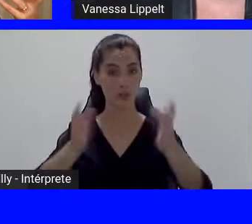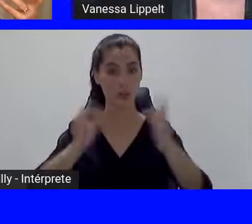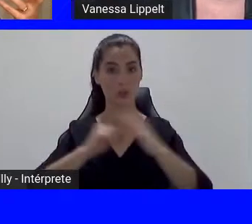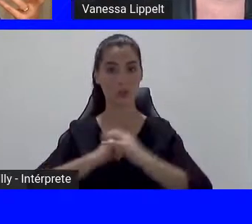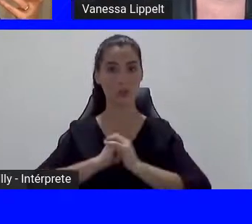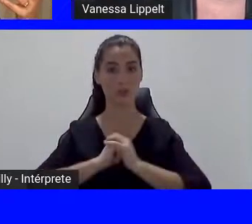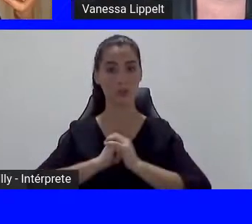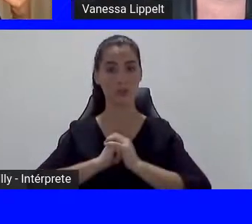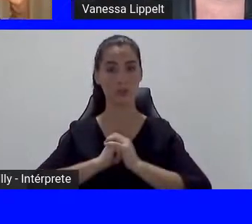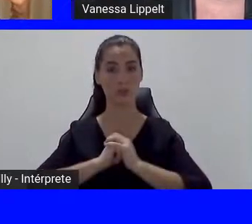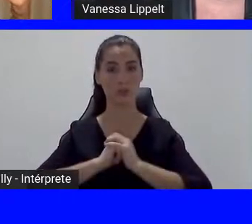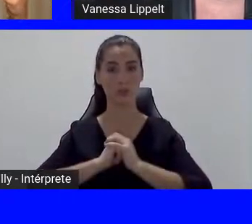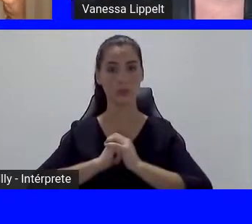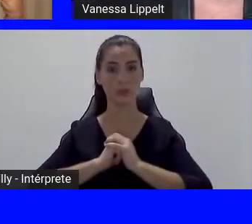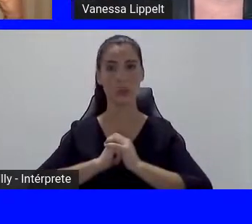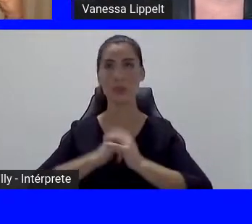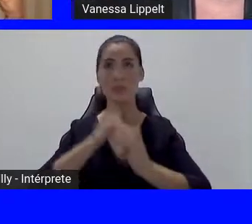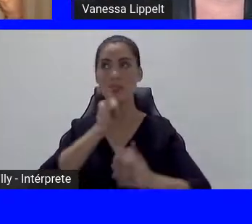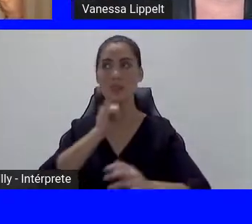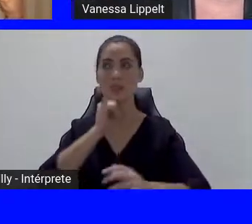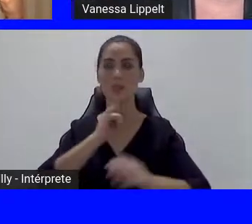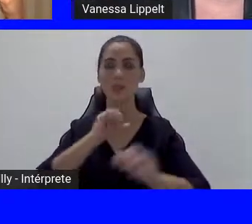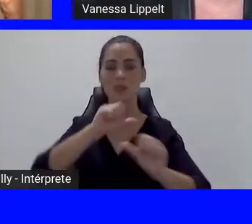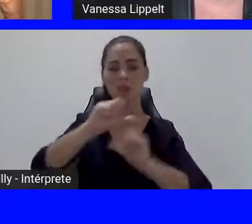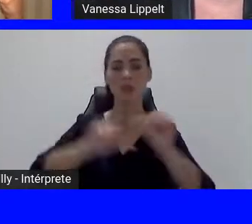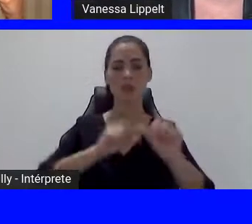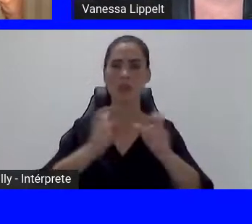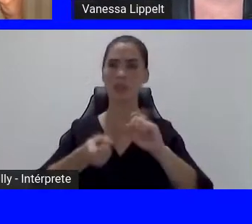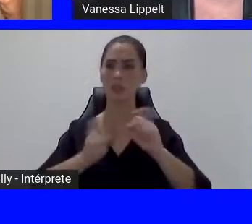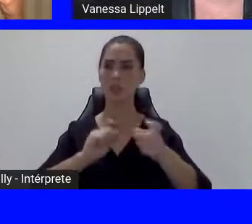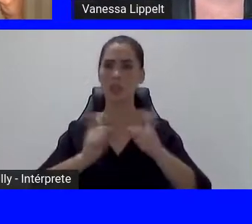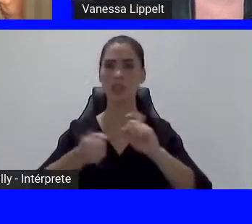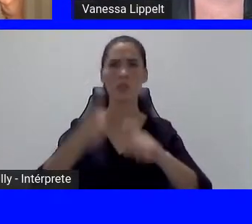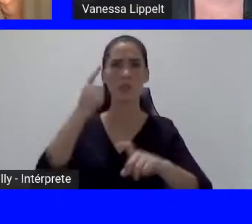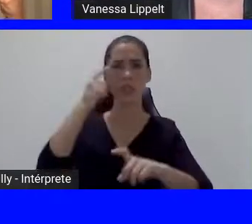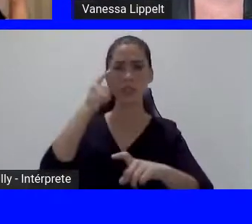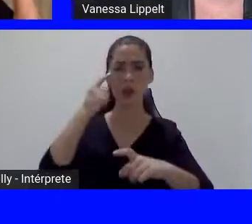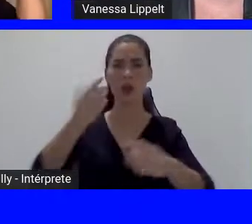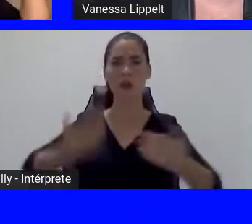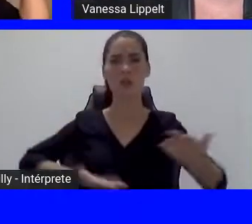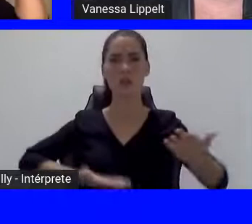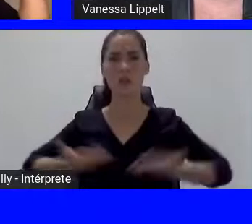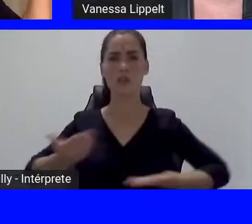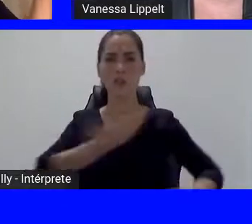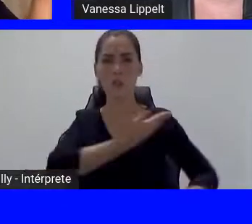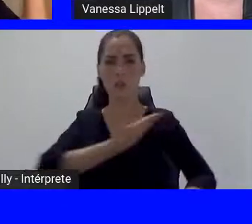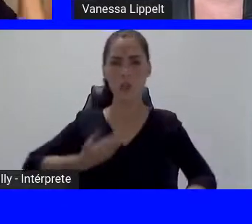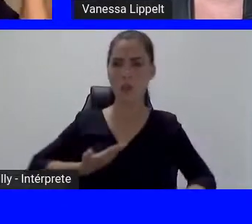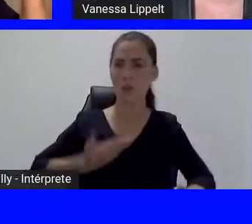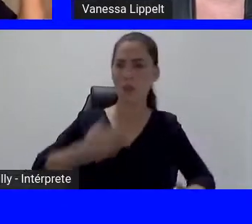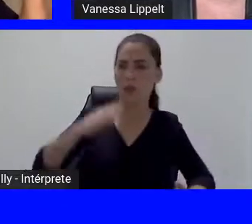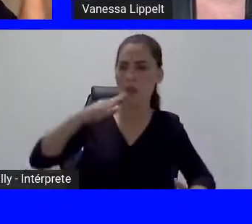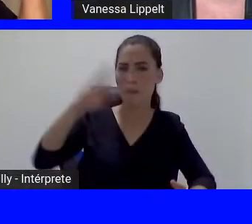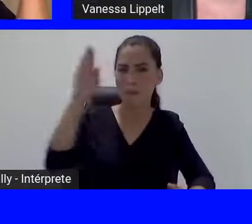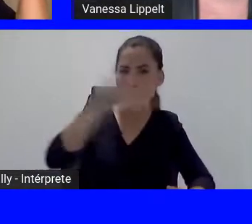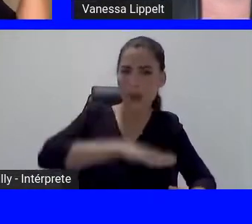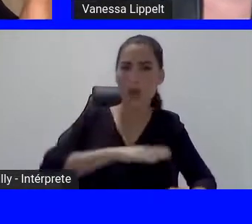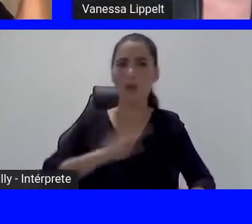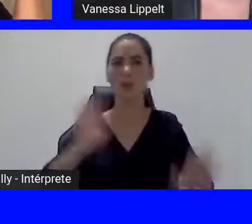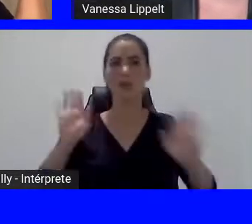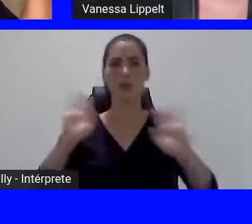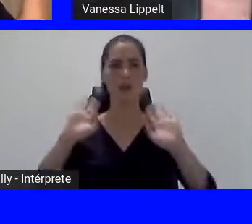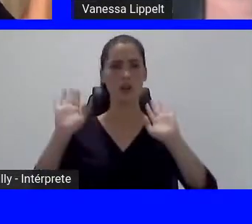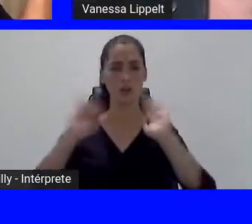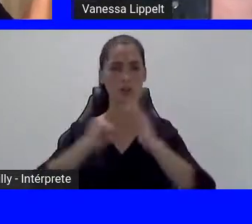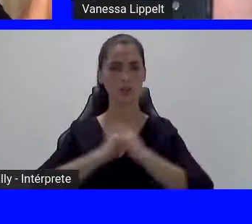servidor público em vilão. Servidor público não é vilão, não está aí a razão dos problemas. E sim nos privilégios e cortar